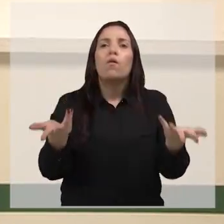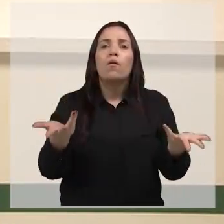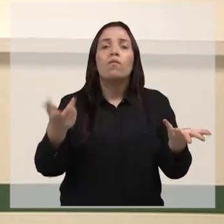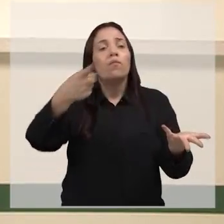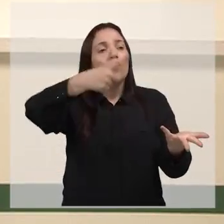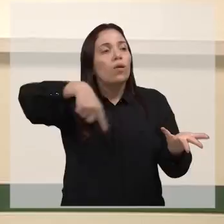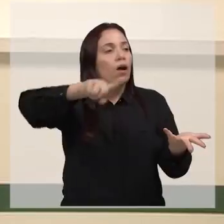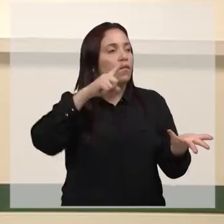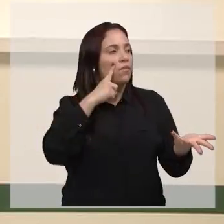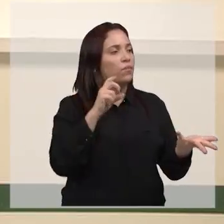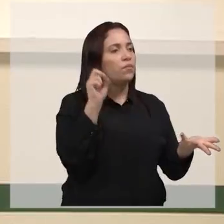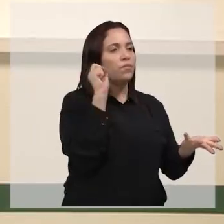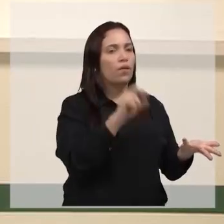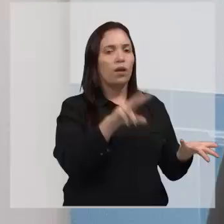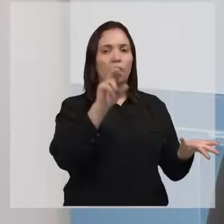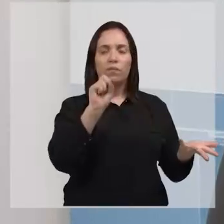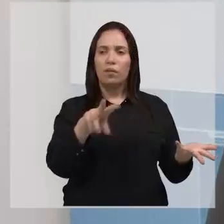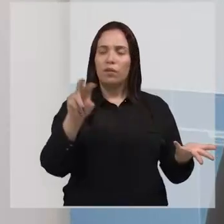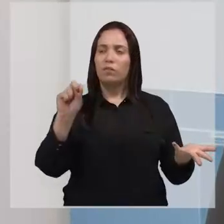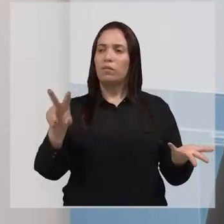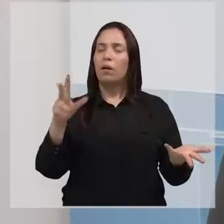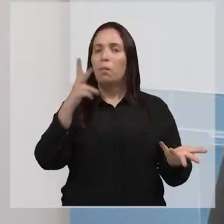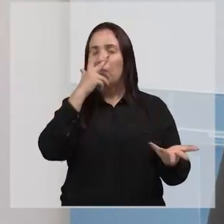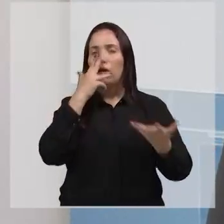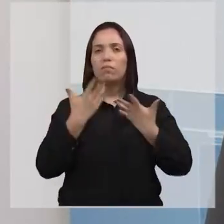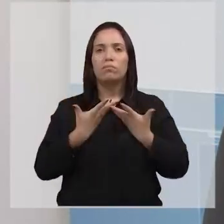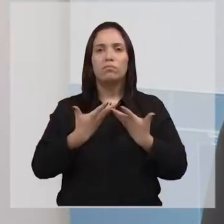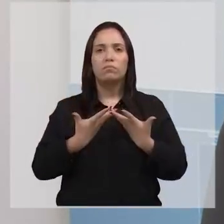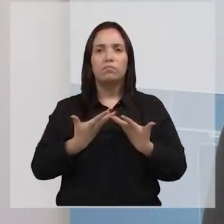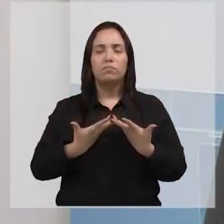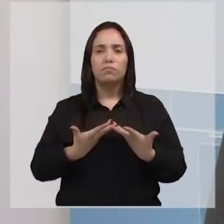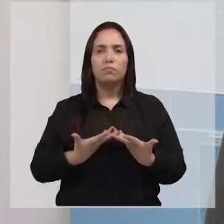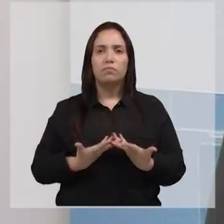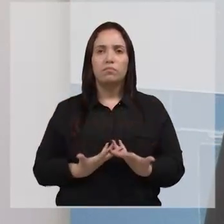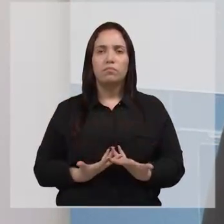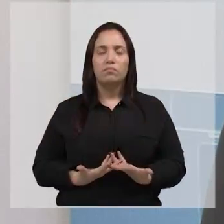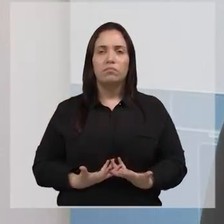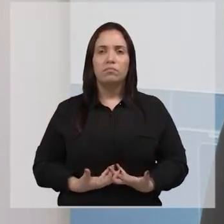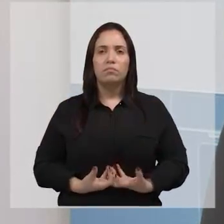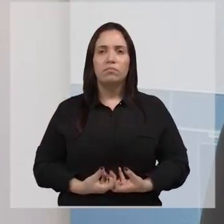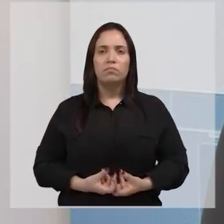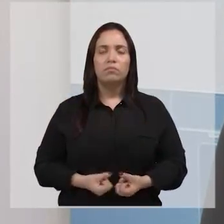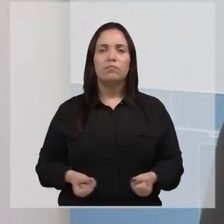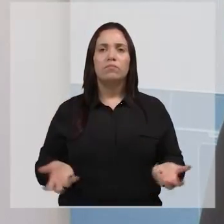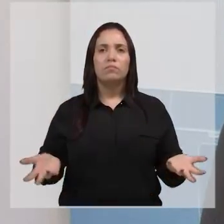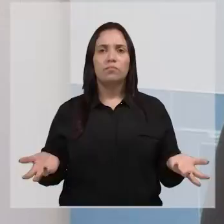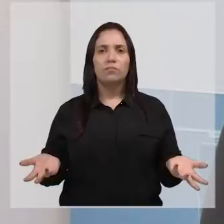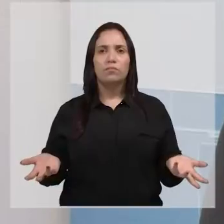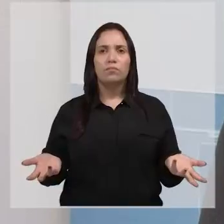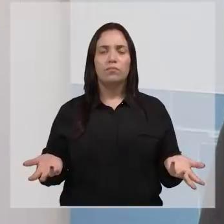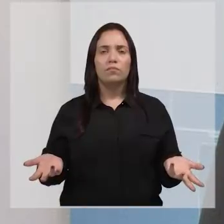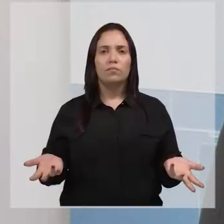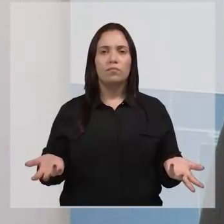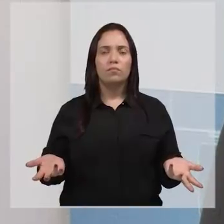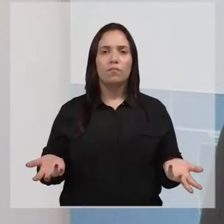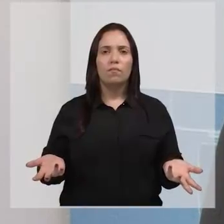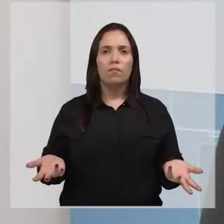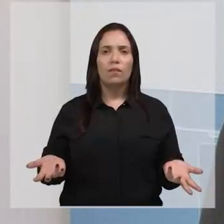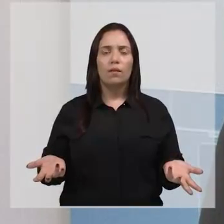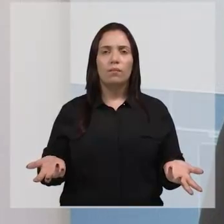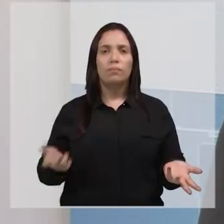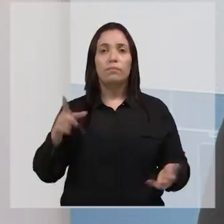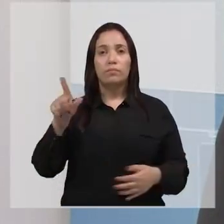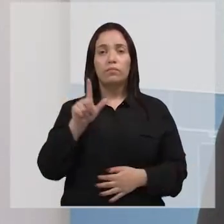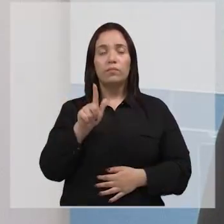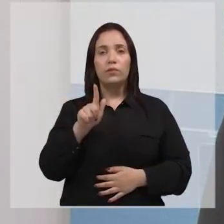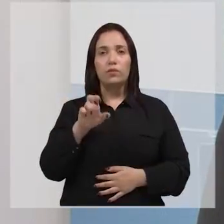vendo a coisa e a paixão, e eu não sei o que convencimento, porque eu acho que depois, e a Gleice